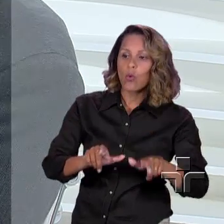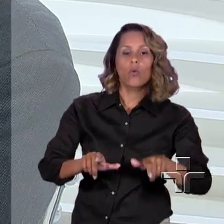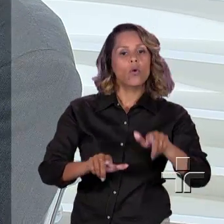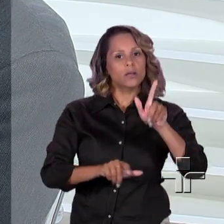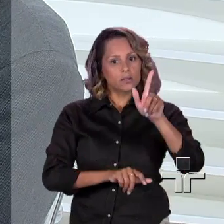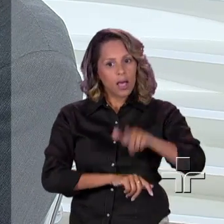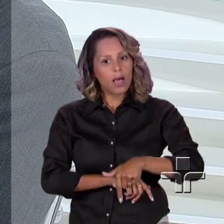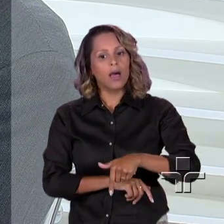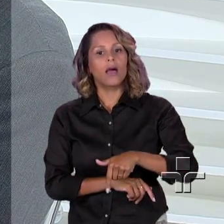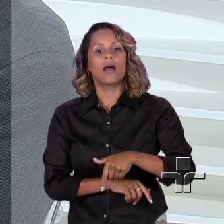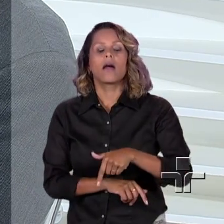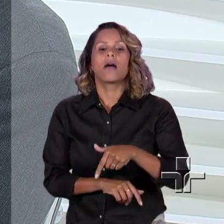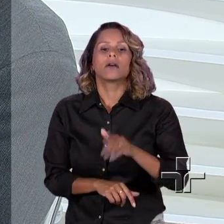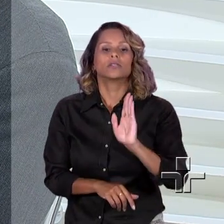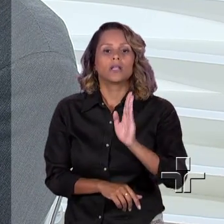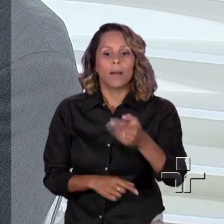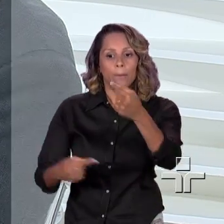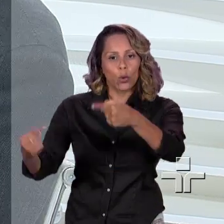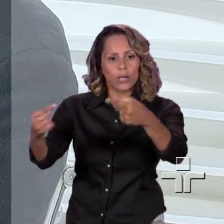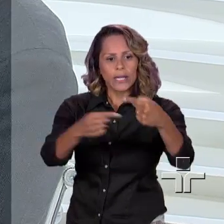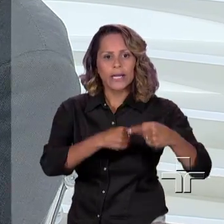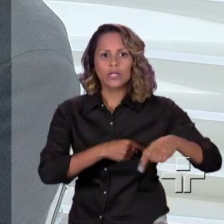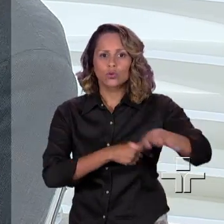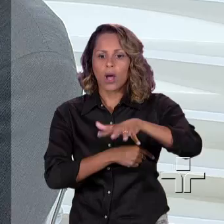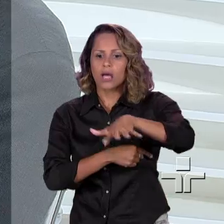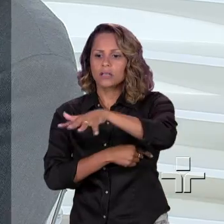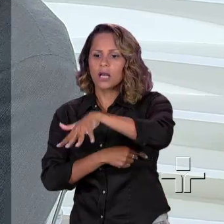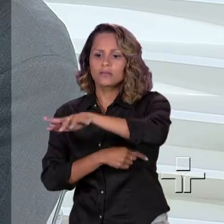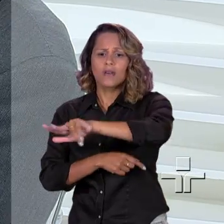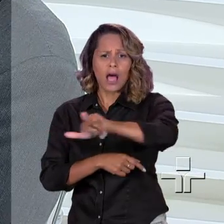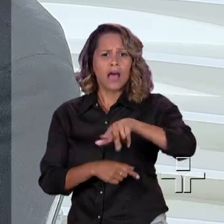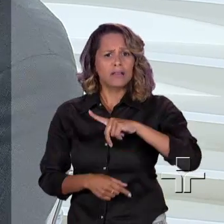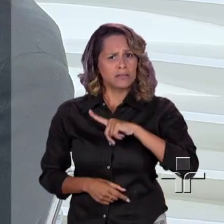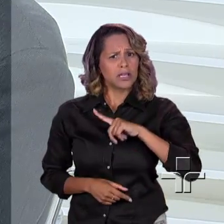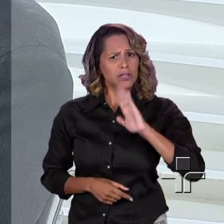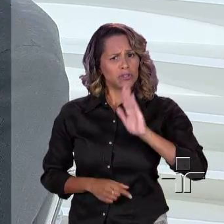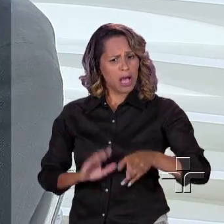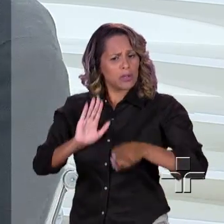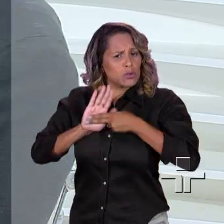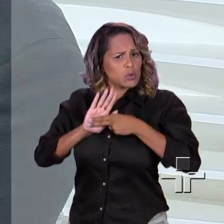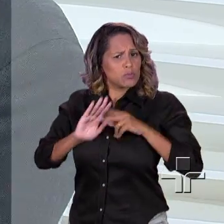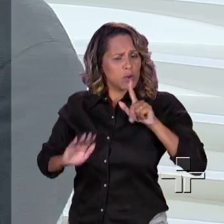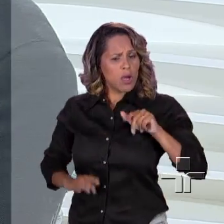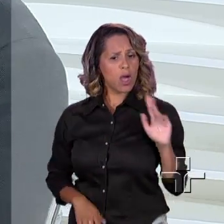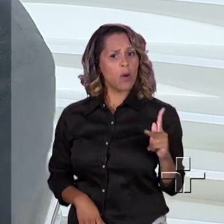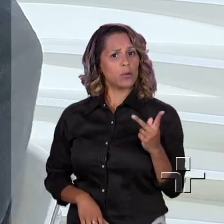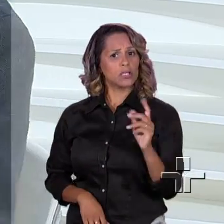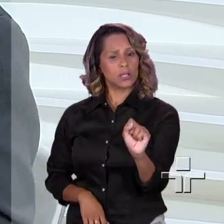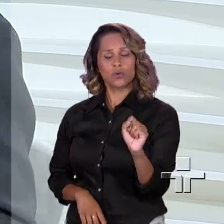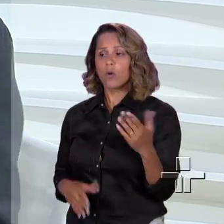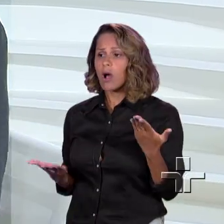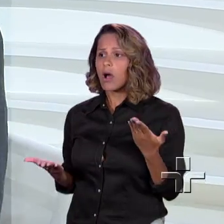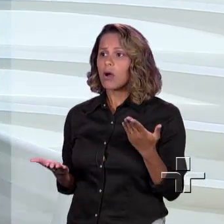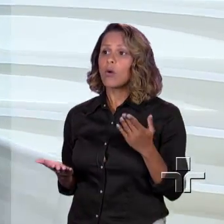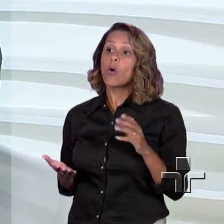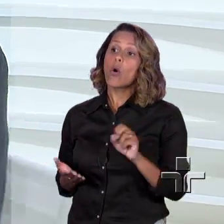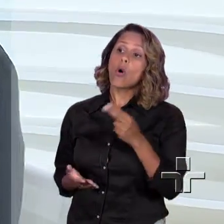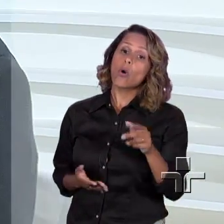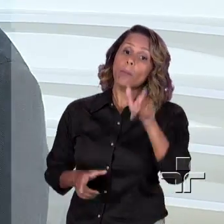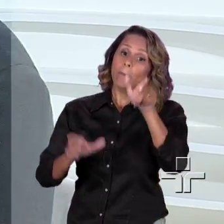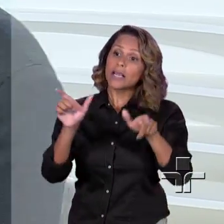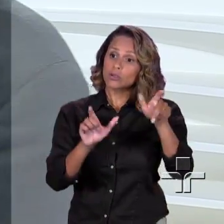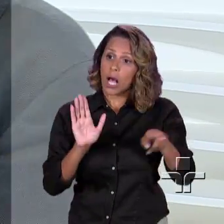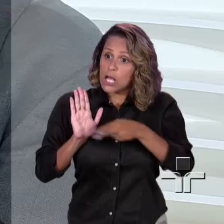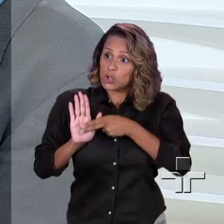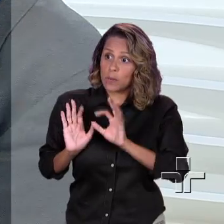tendências políticas e dirigentes políticas que são homossexuais, ou assumidos, conhecido amplamente sem